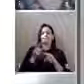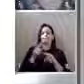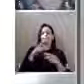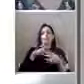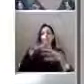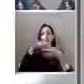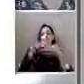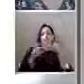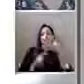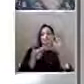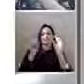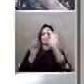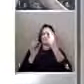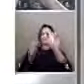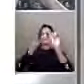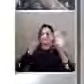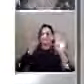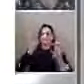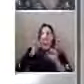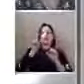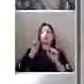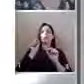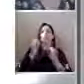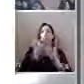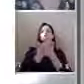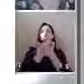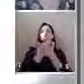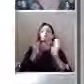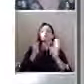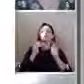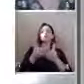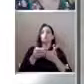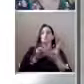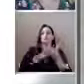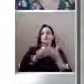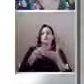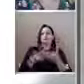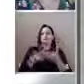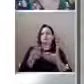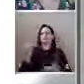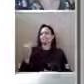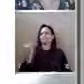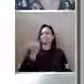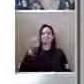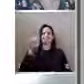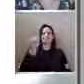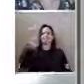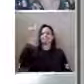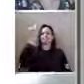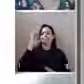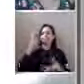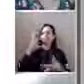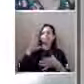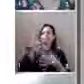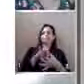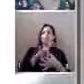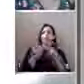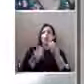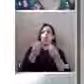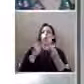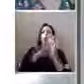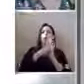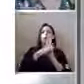quadra, os estudos da tradução, onde consideramos muito importante reviver o conceito